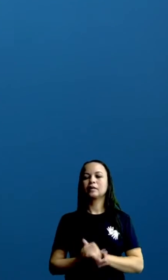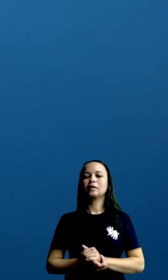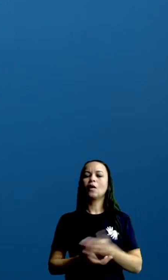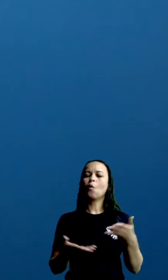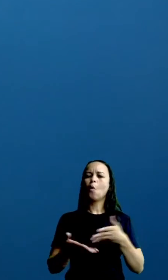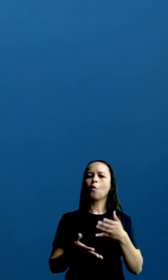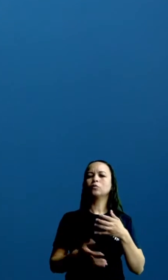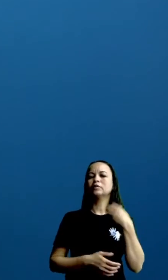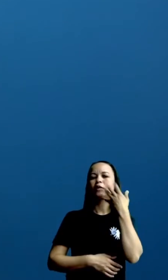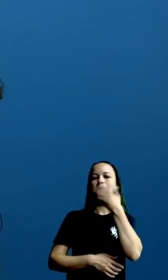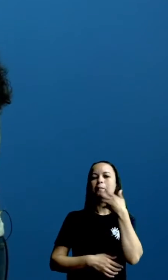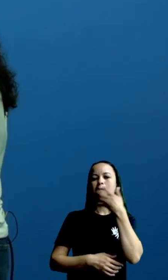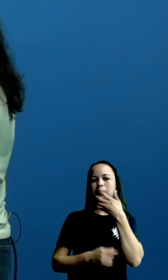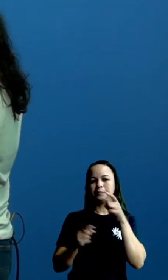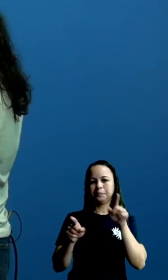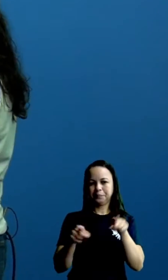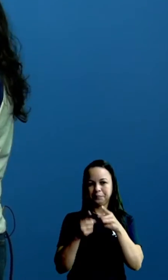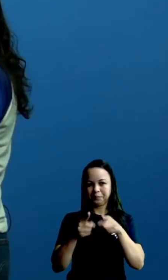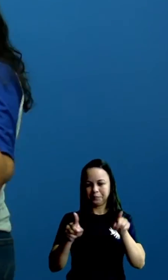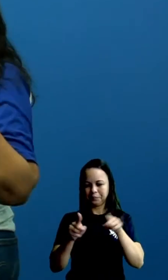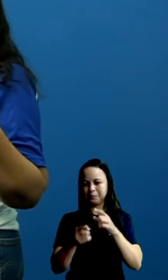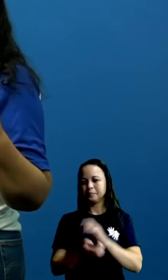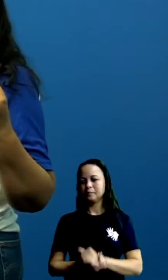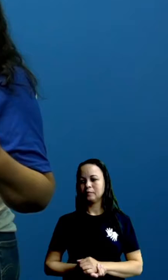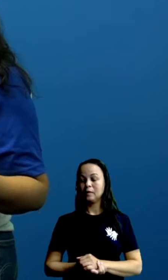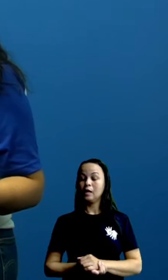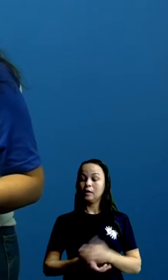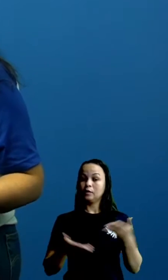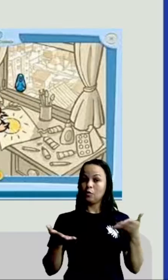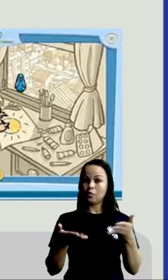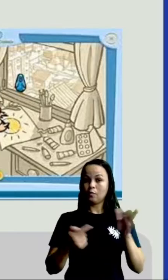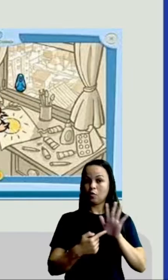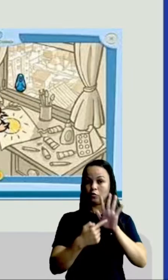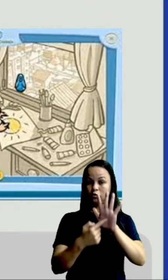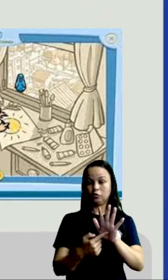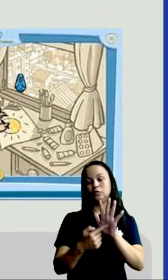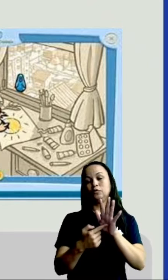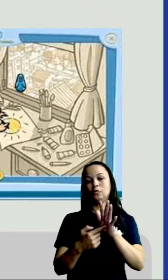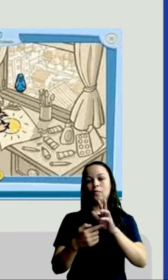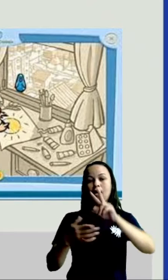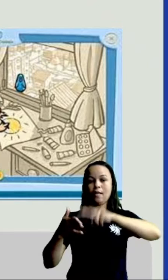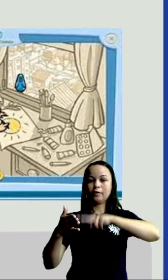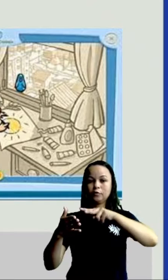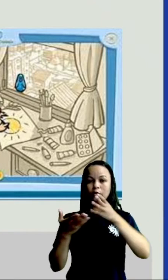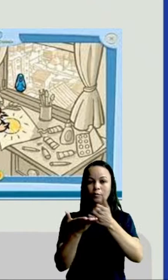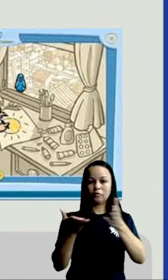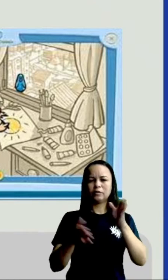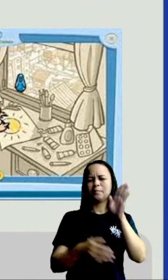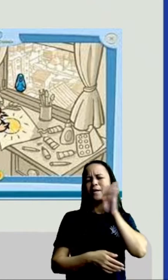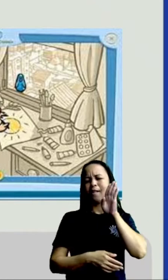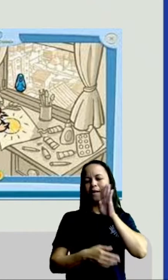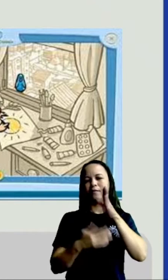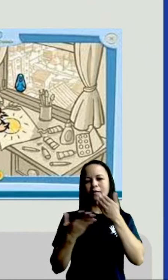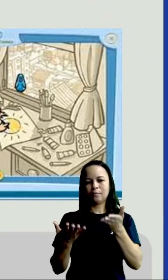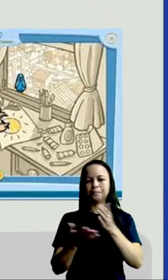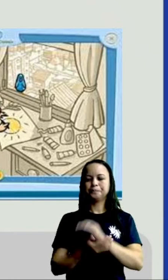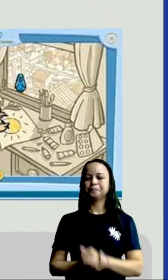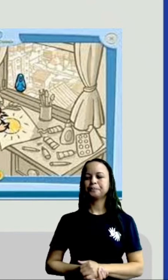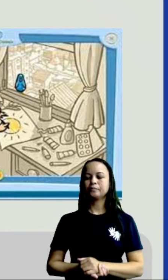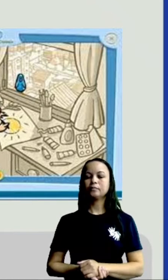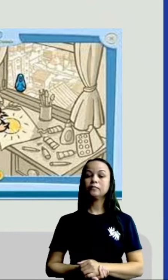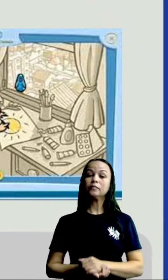música Vem para cá tia Raquel trouxe uma leitura deleite muito legal tá E aí